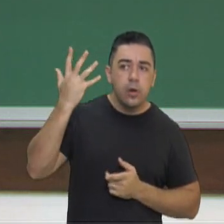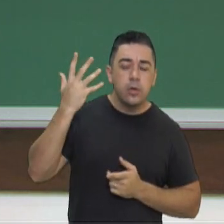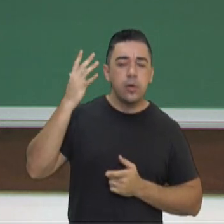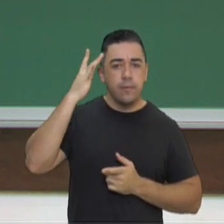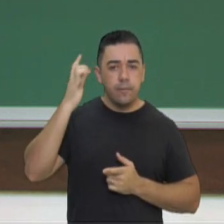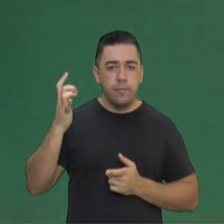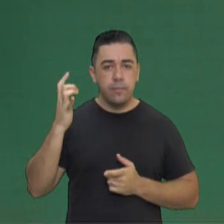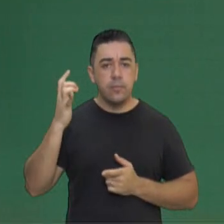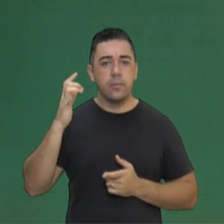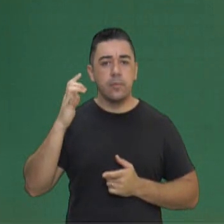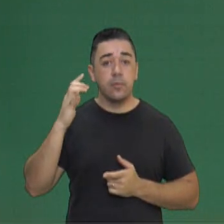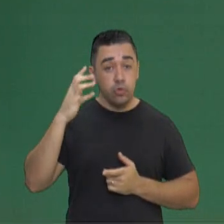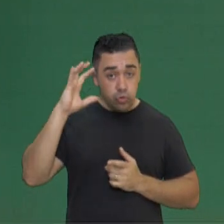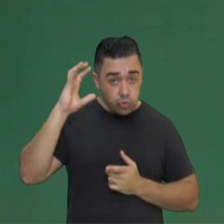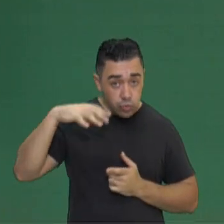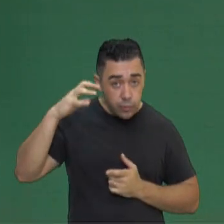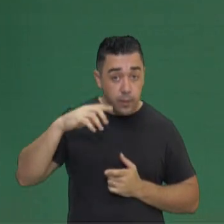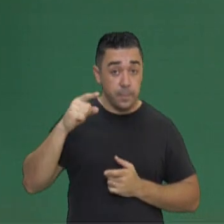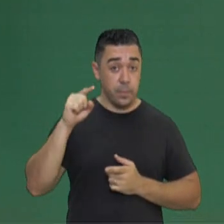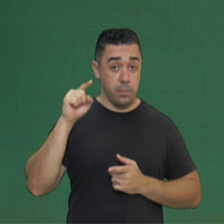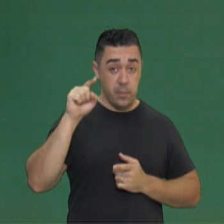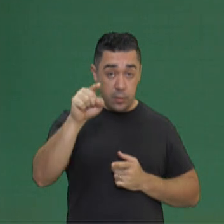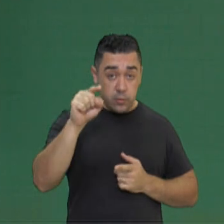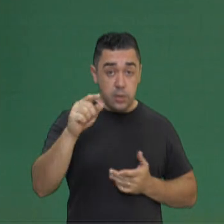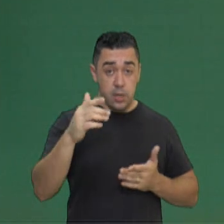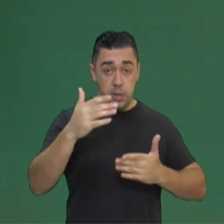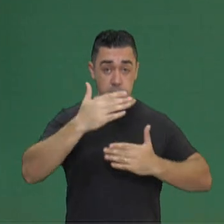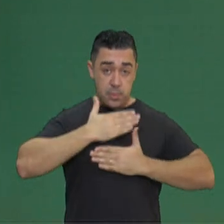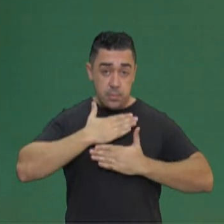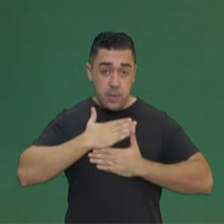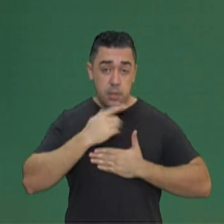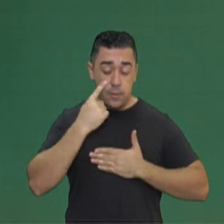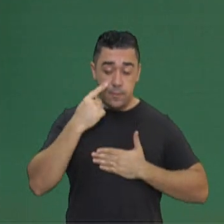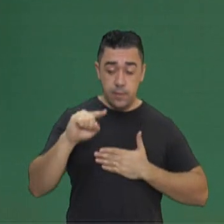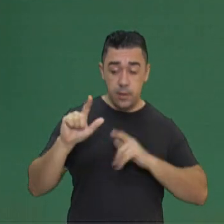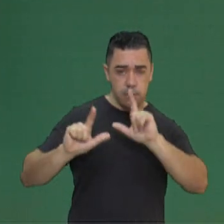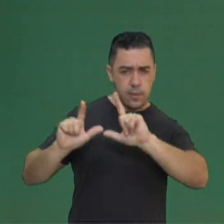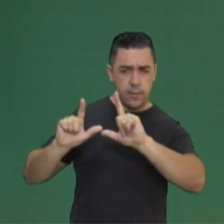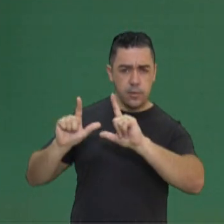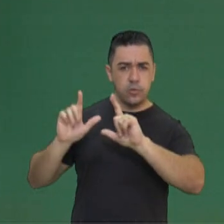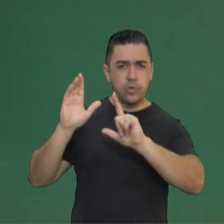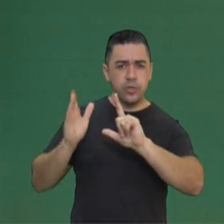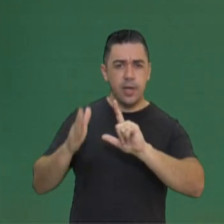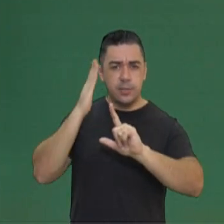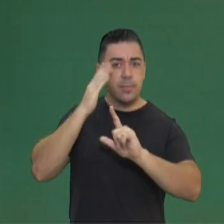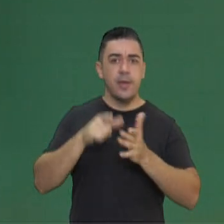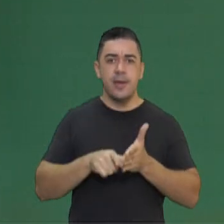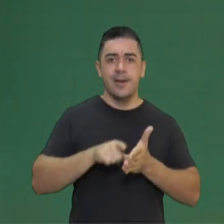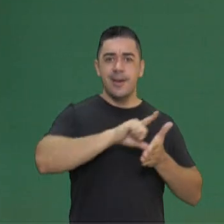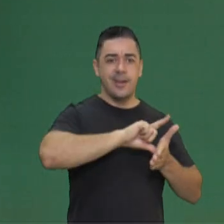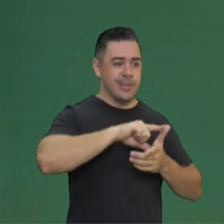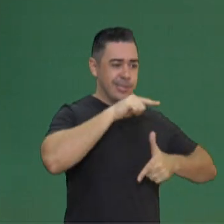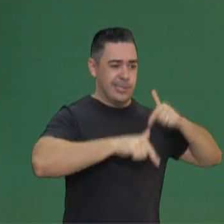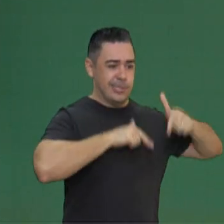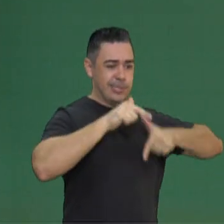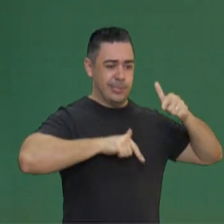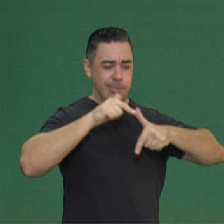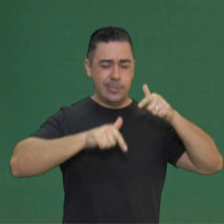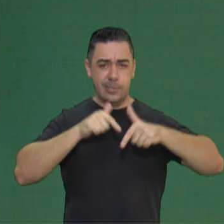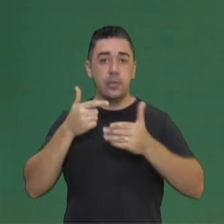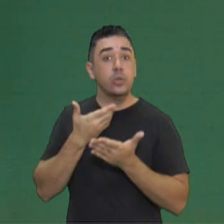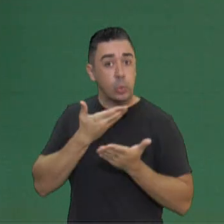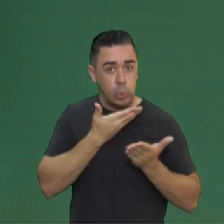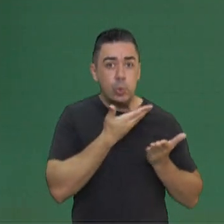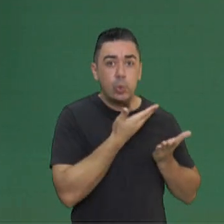Então, quando chega para você, quando chega para nós a previsão, teve muito trabalho por trás disso,